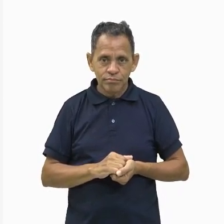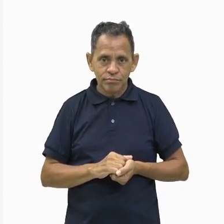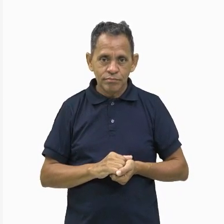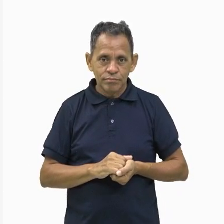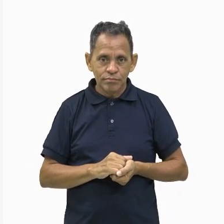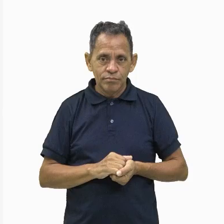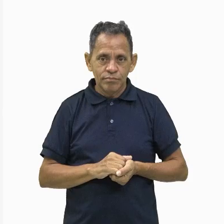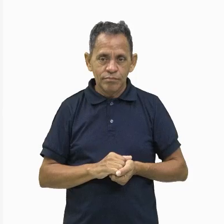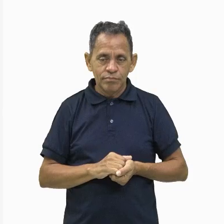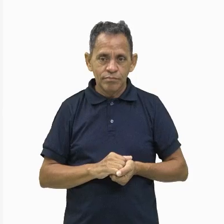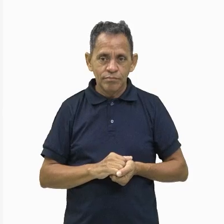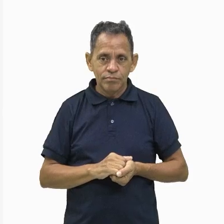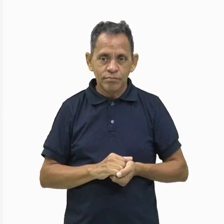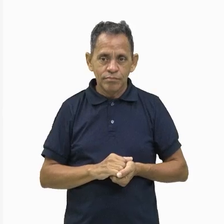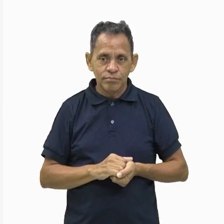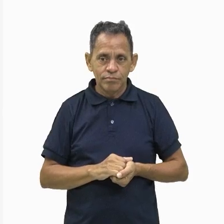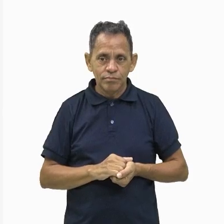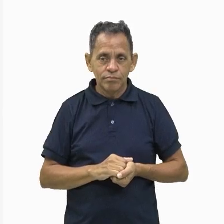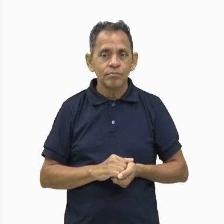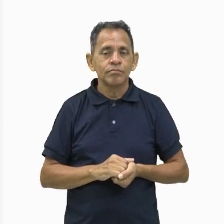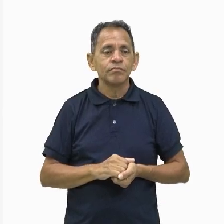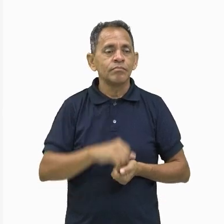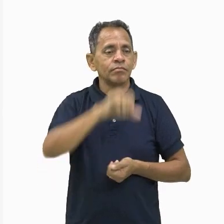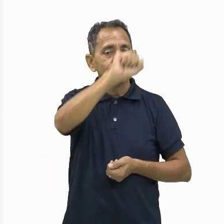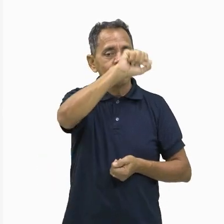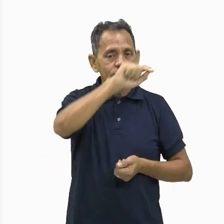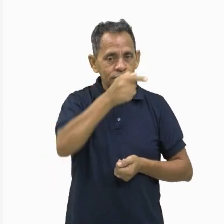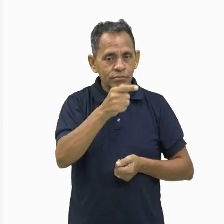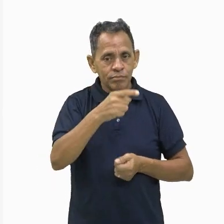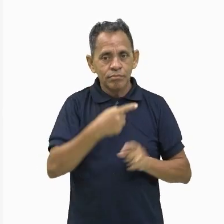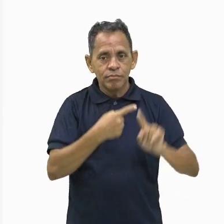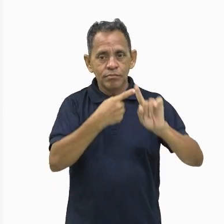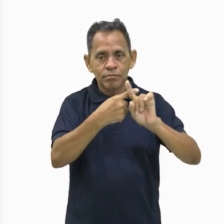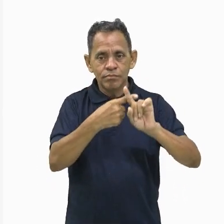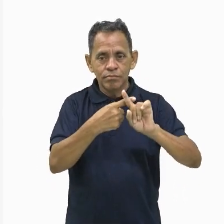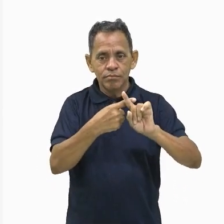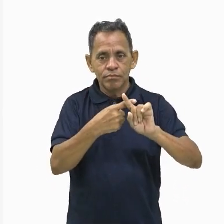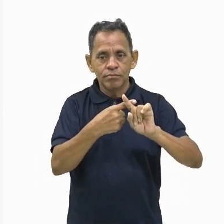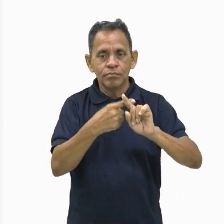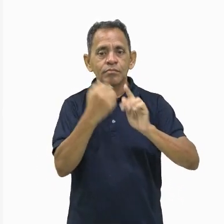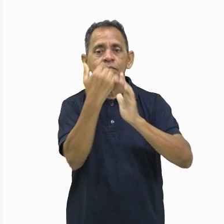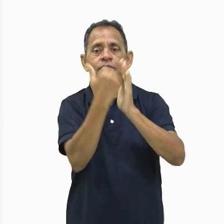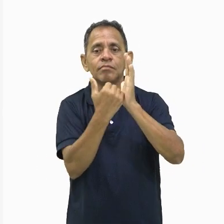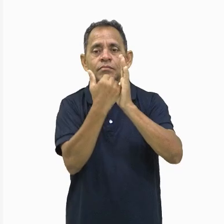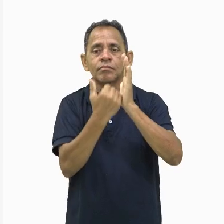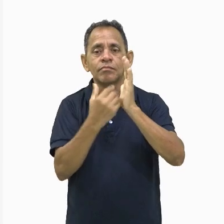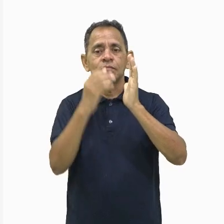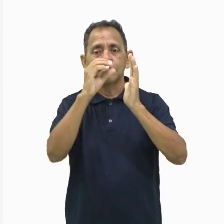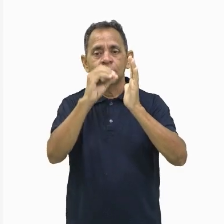8.000 vezes o fator de desconto, que é